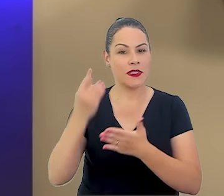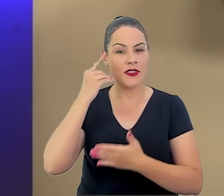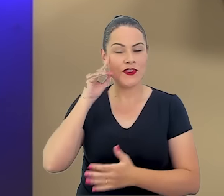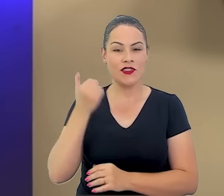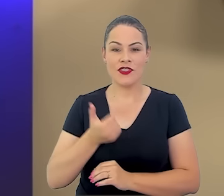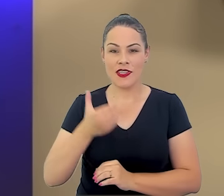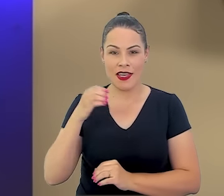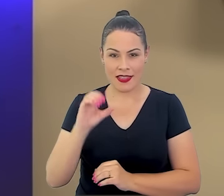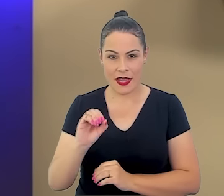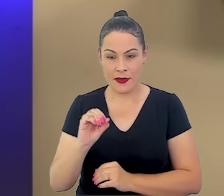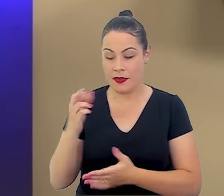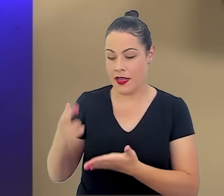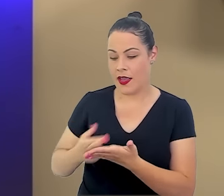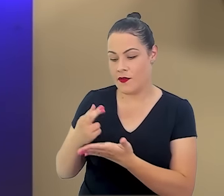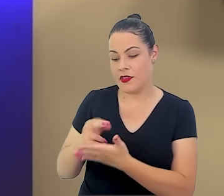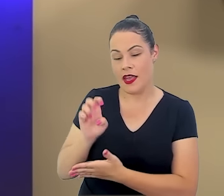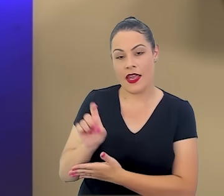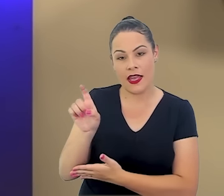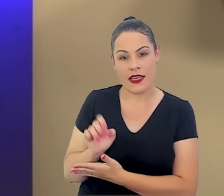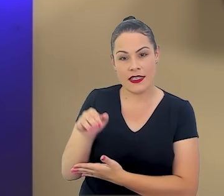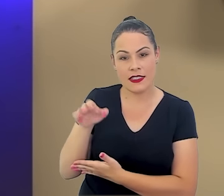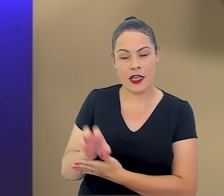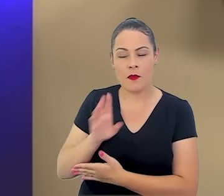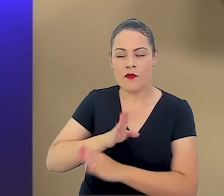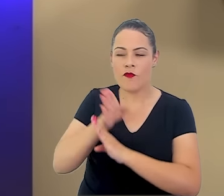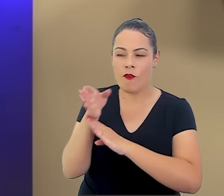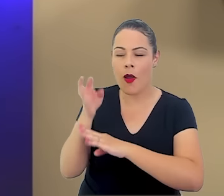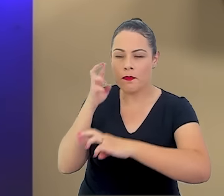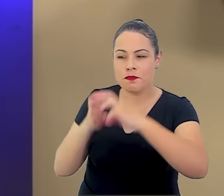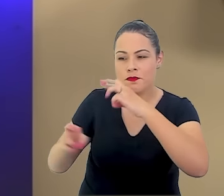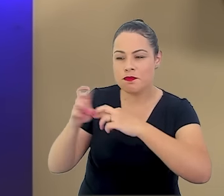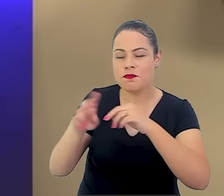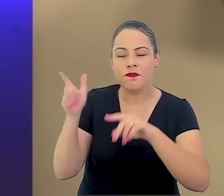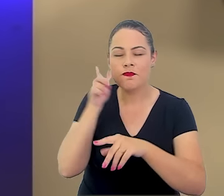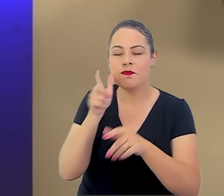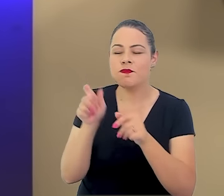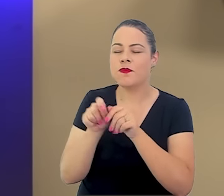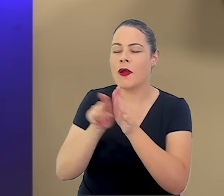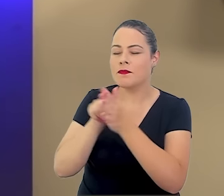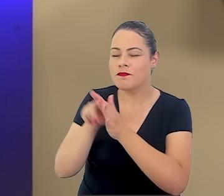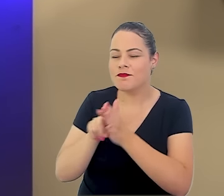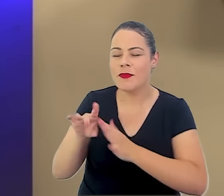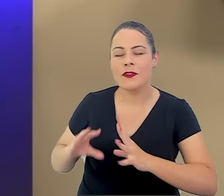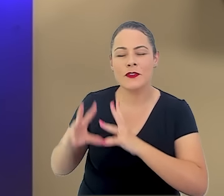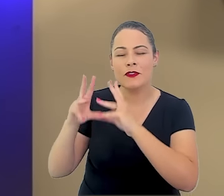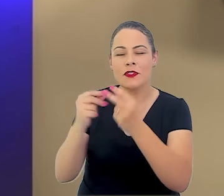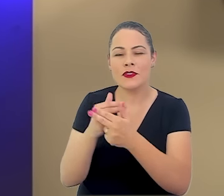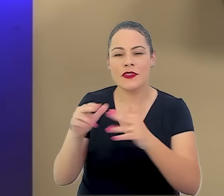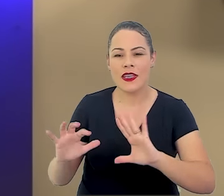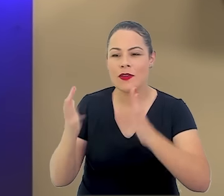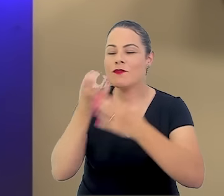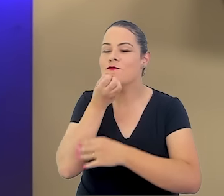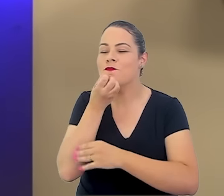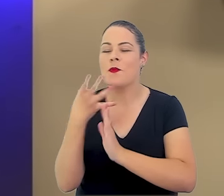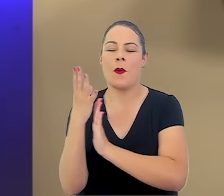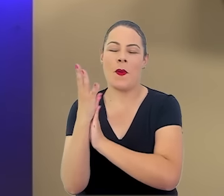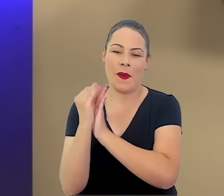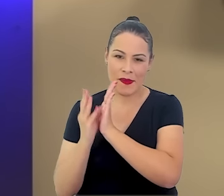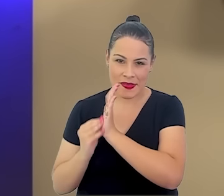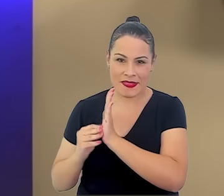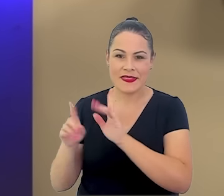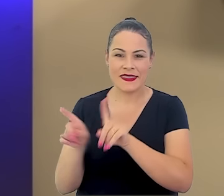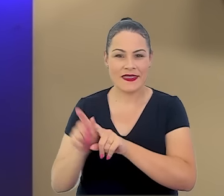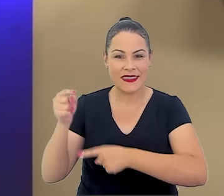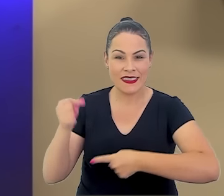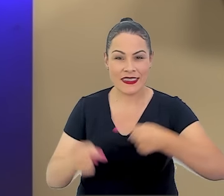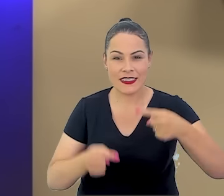partir do dia 10, e a Exame vai estar lá cobrindo, que vai ser um evento de muito bom conteúdo